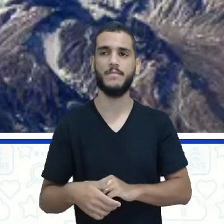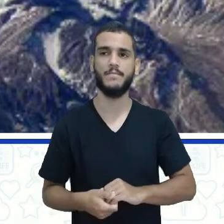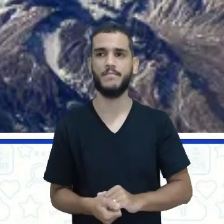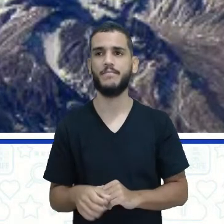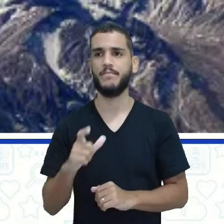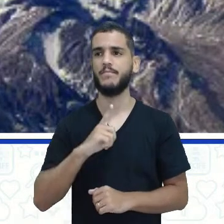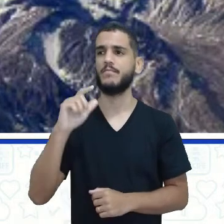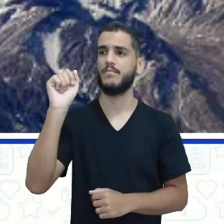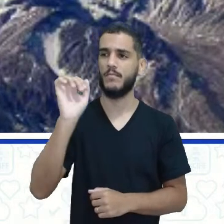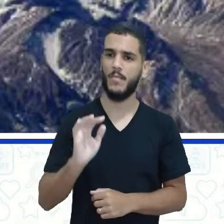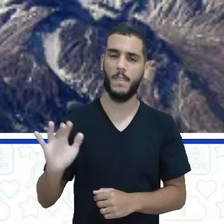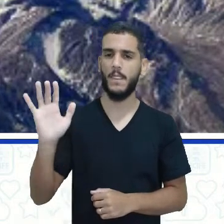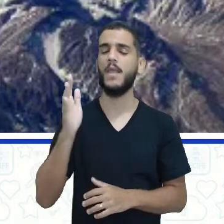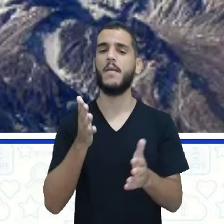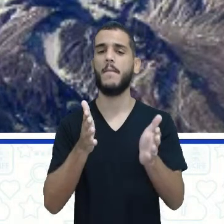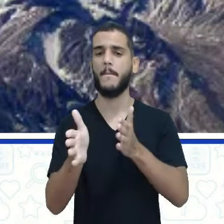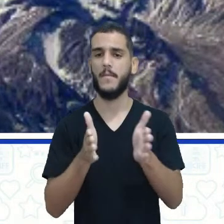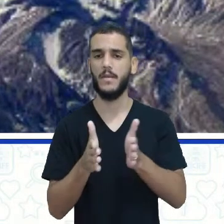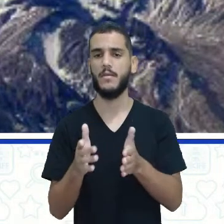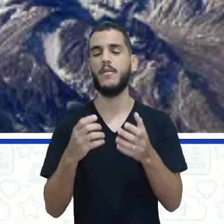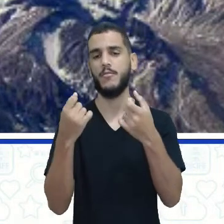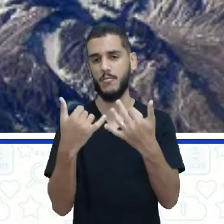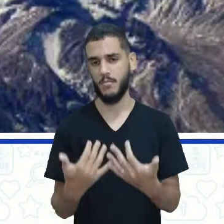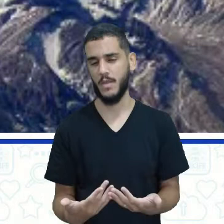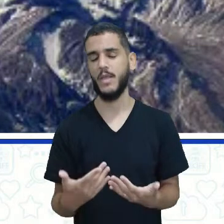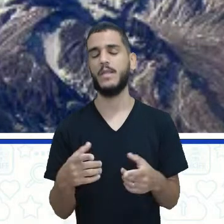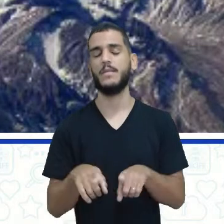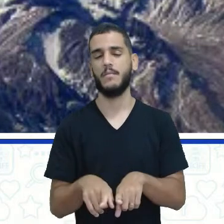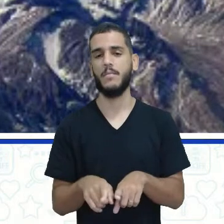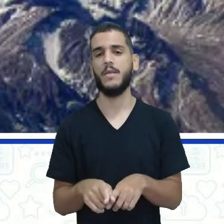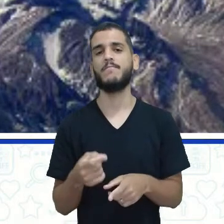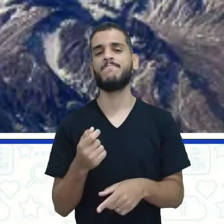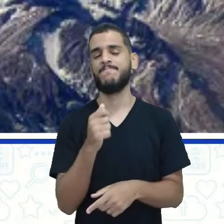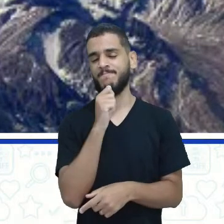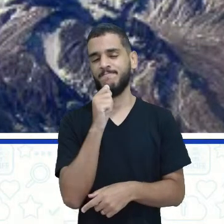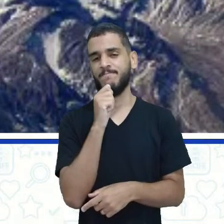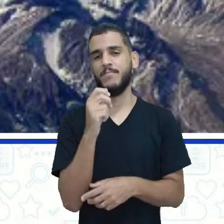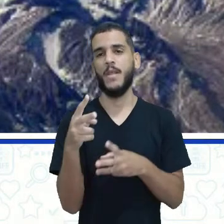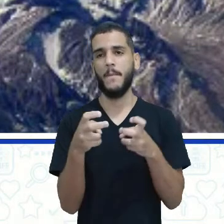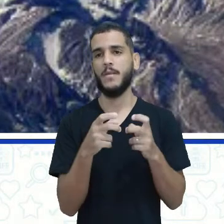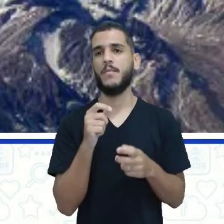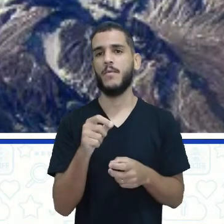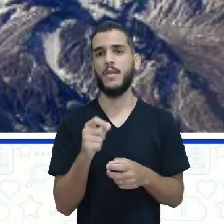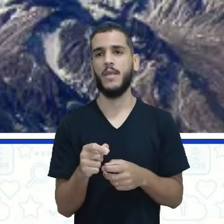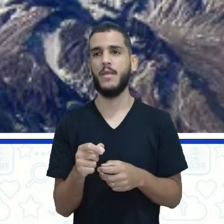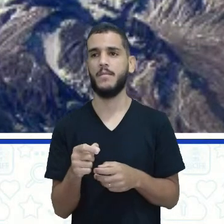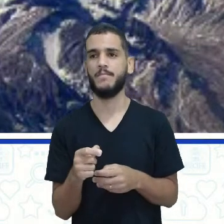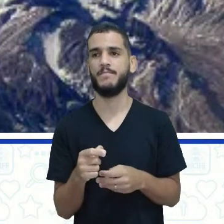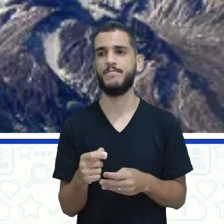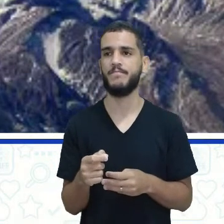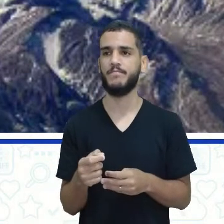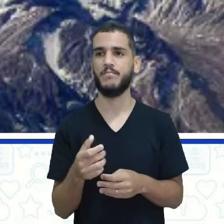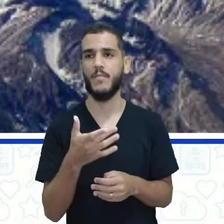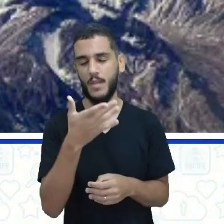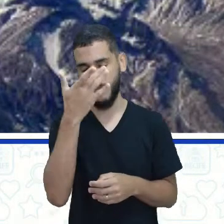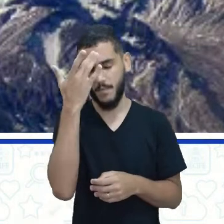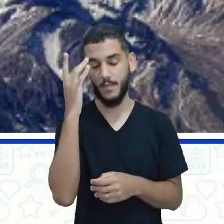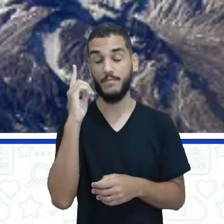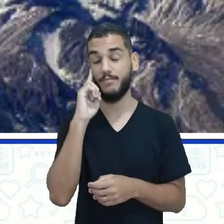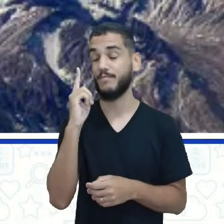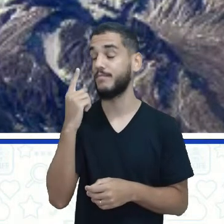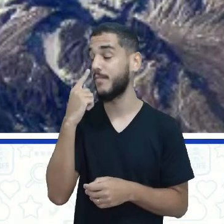uma imagem de uma época, e eu vou explicar direitinho, mas ainda você vê aí de lado, caminhando aí nessas montanhas aí de lado, em cima de Klinsmann